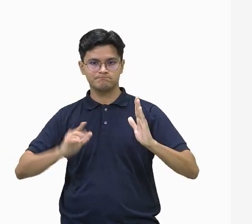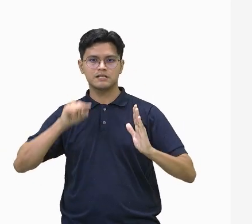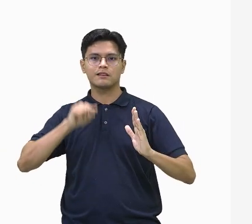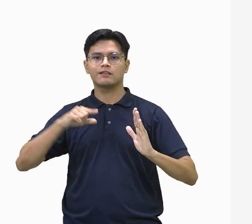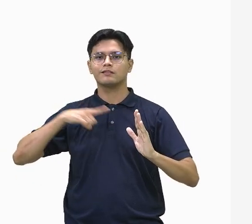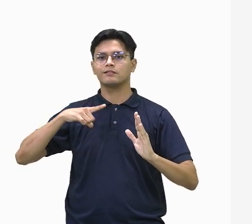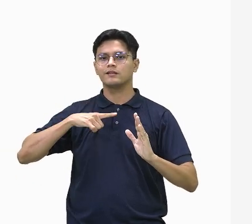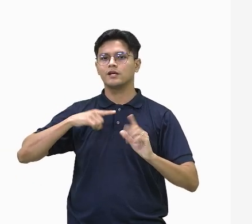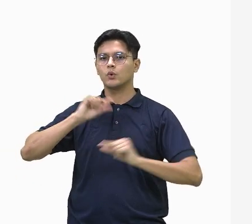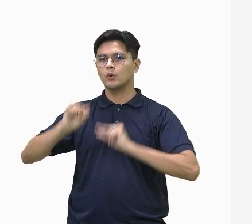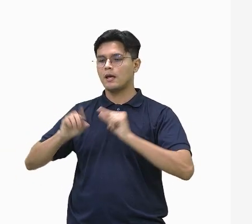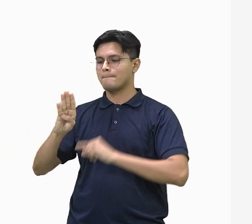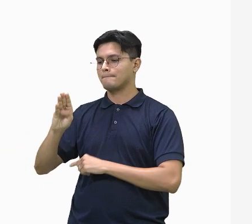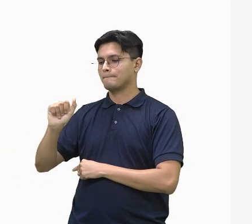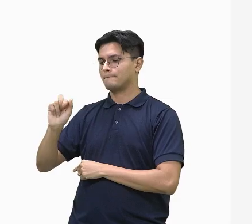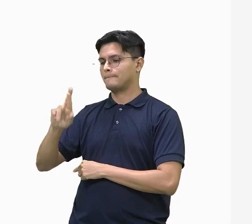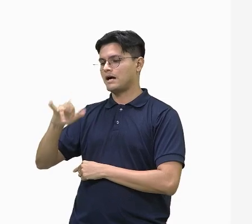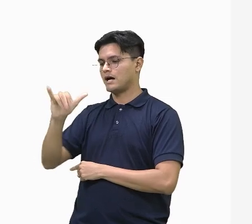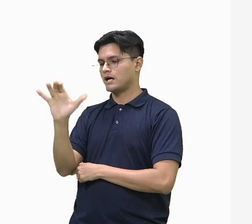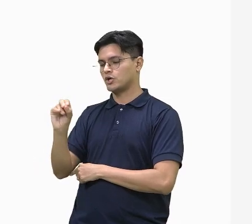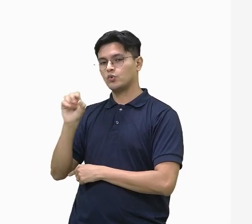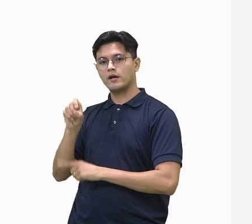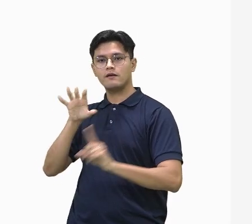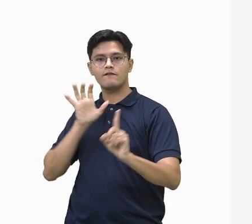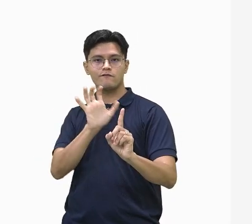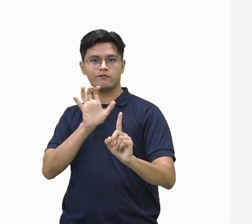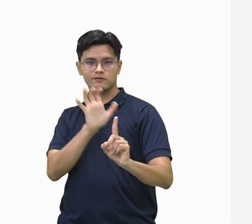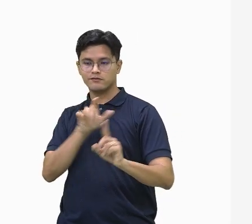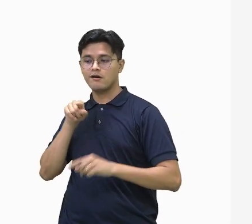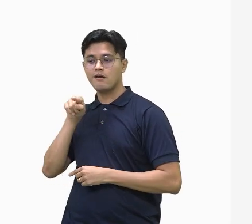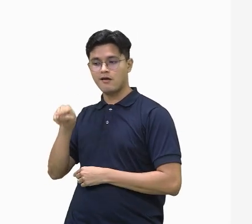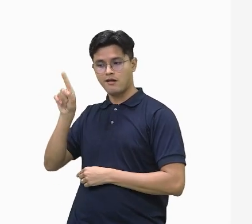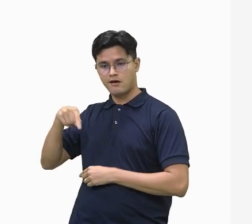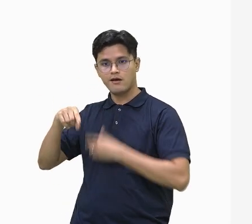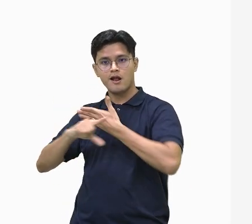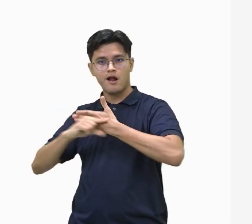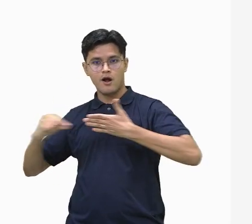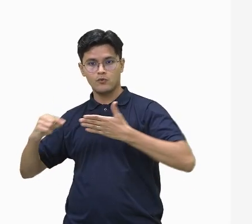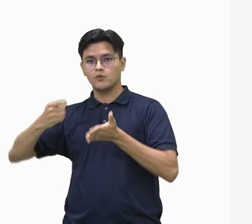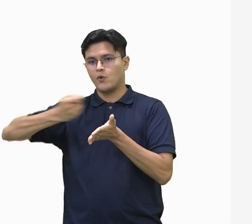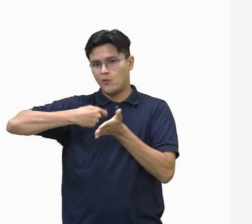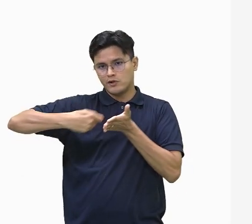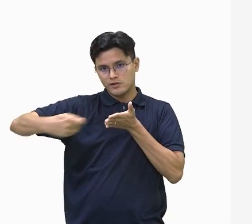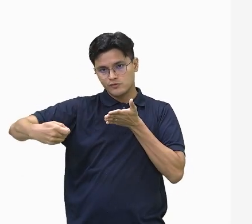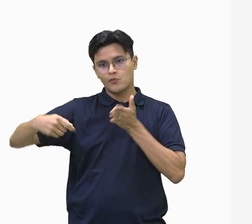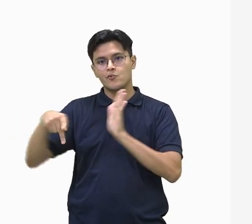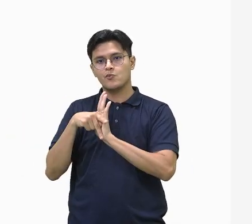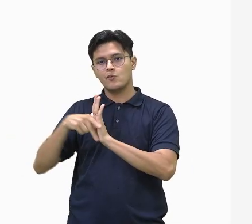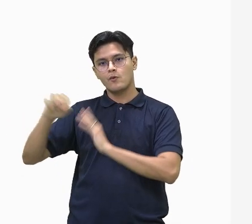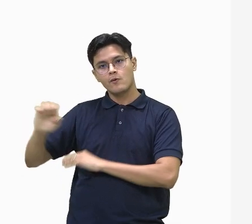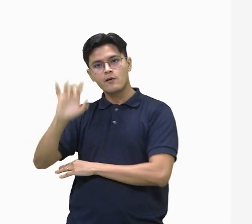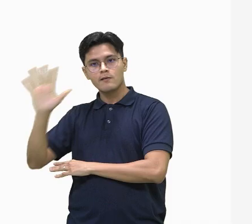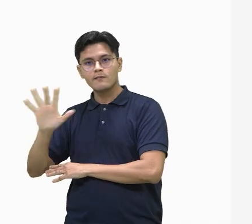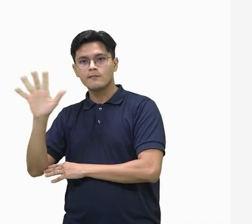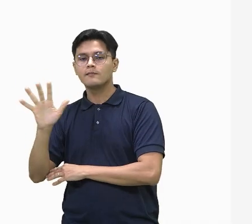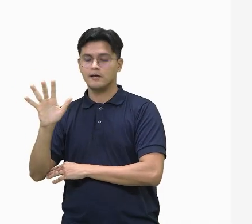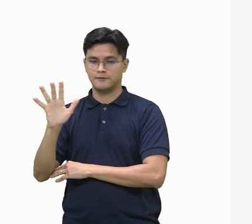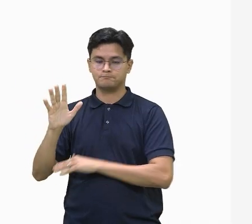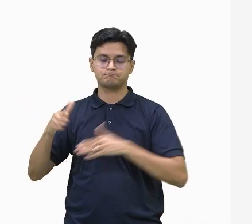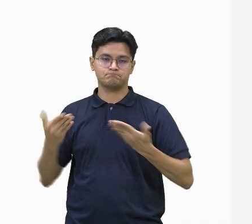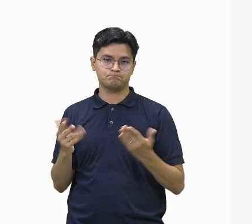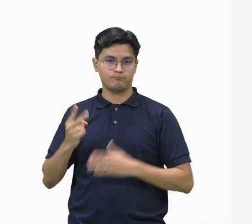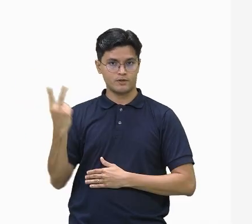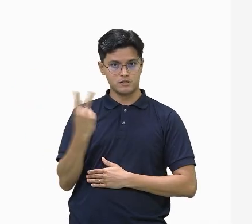lá do Byron, né? Que ele é um escritor europeu que tem essa pegada, essa segunda geração, ela pega, apesar